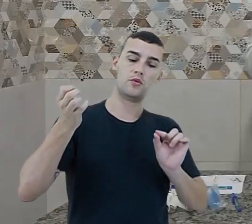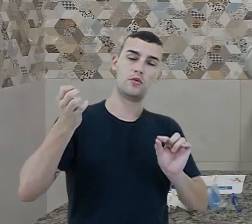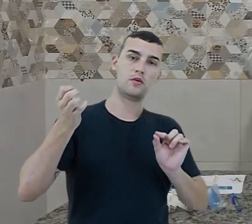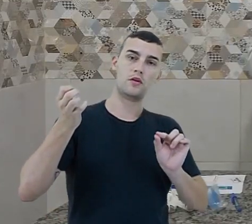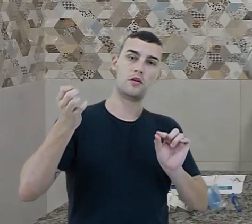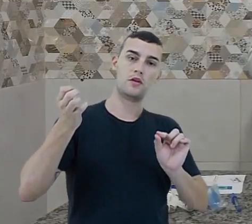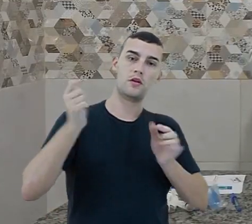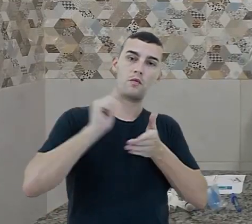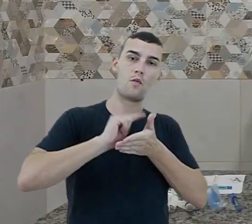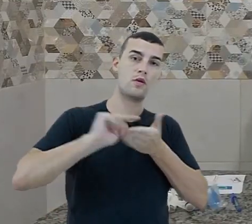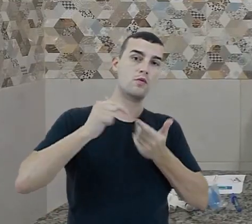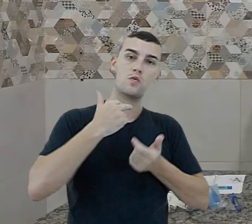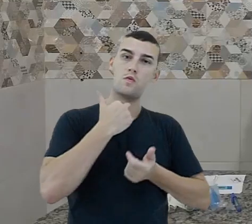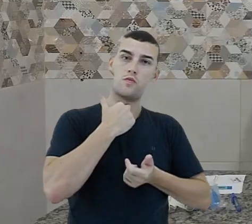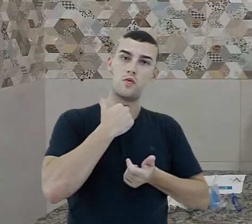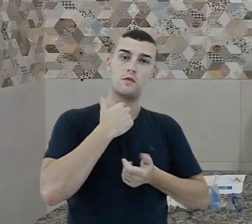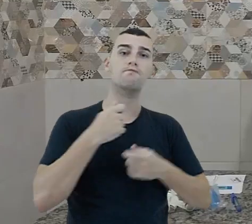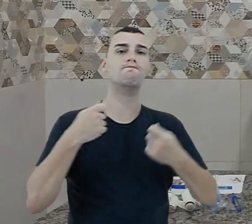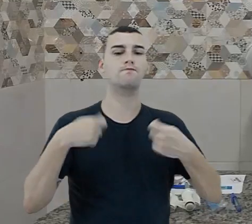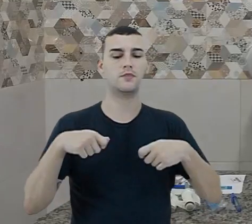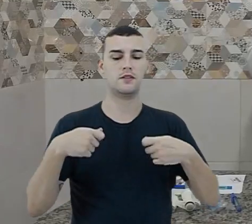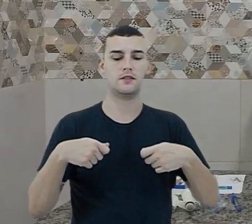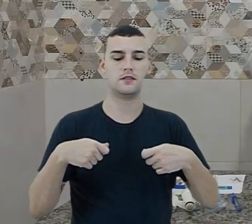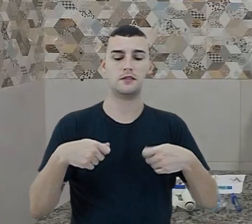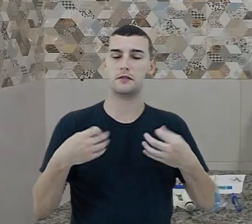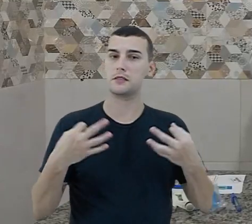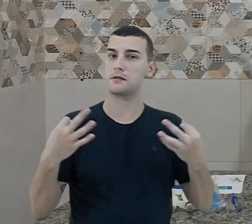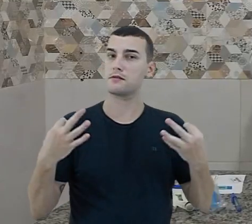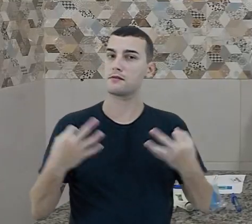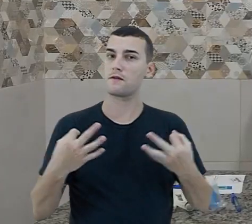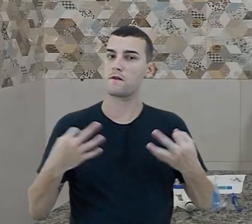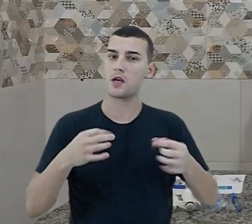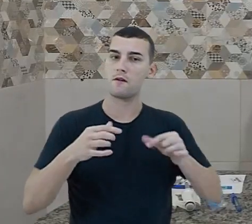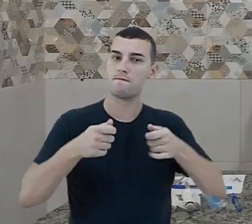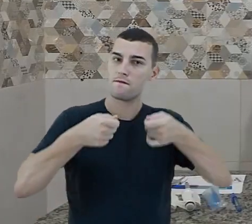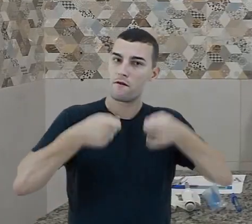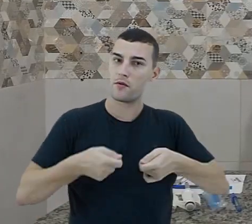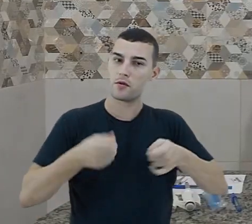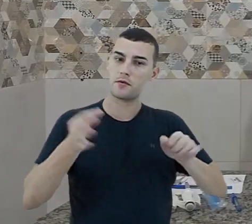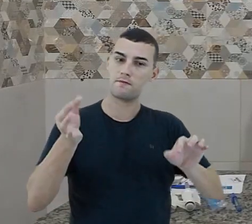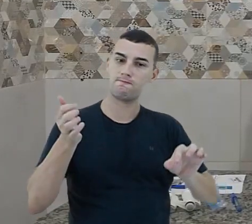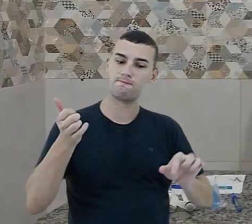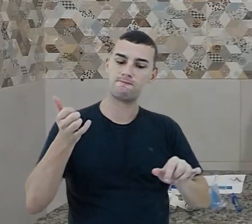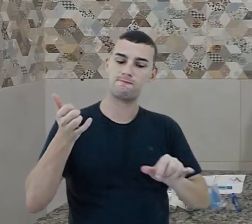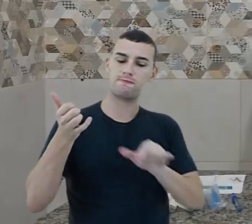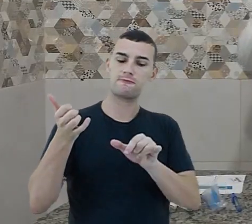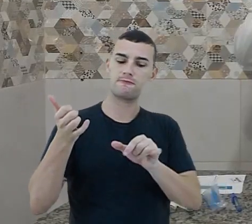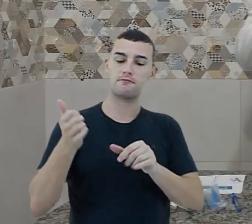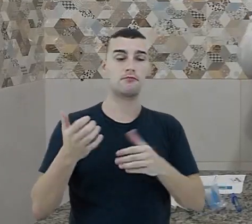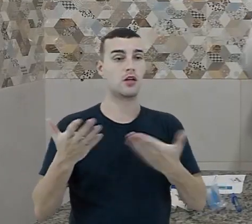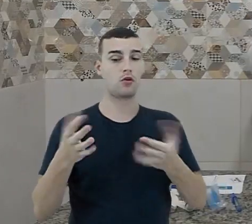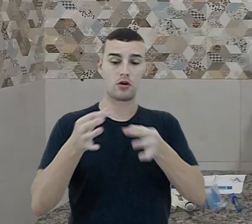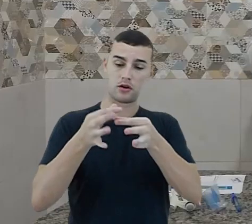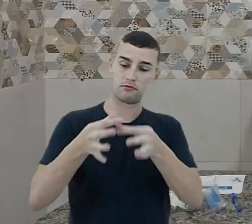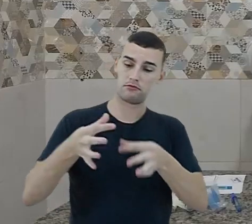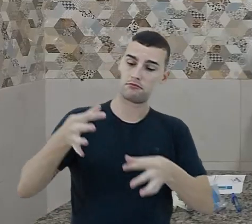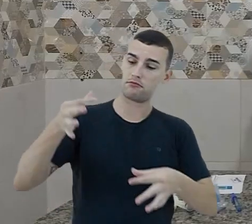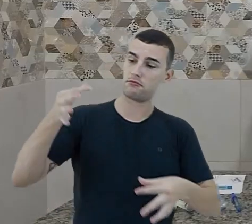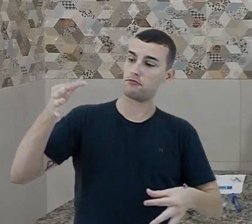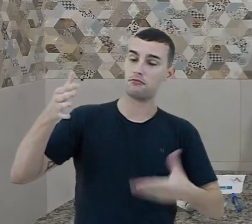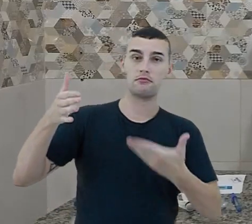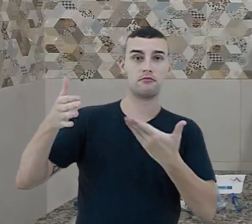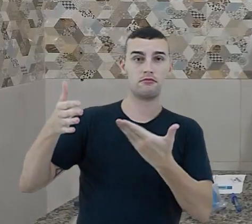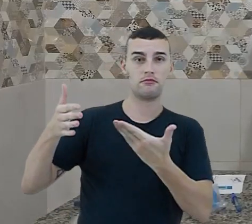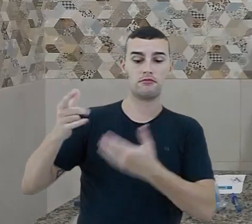forma que não deixe espaço vazio. Então eu tenho que acoplar de forma que fique firme. E aí eu tenho